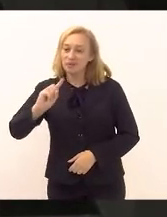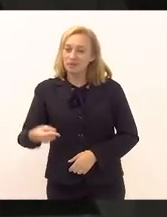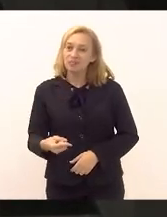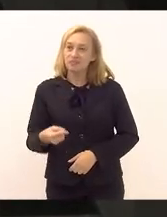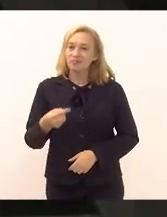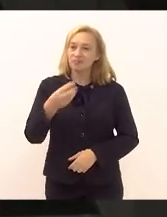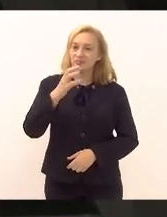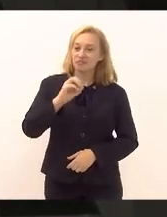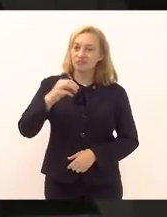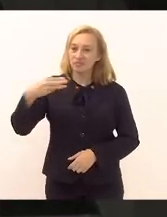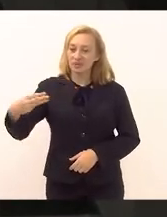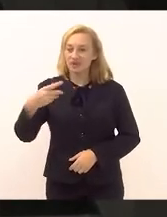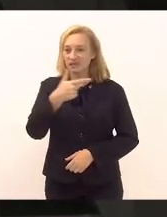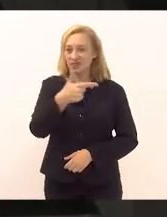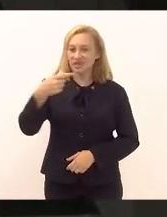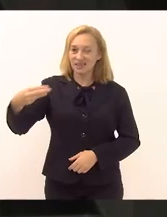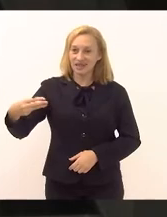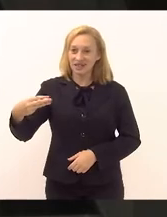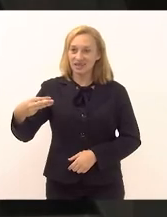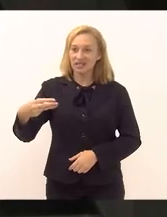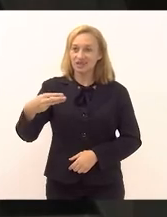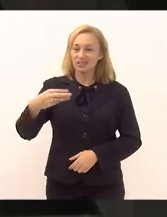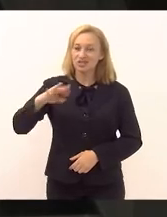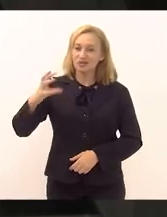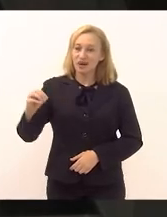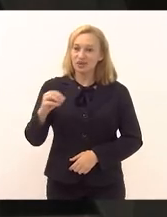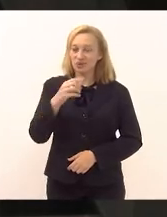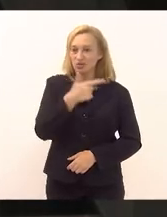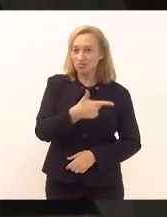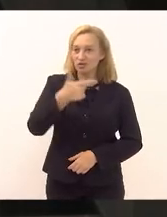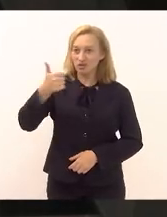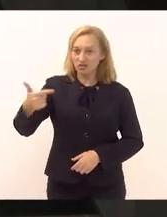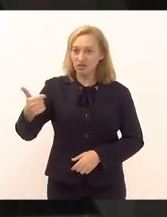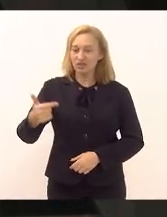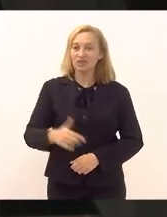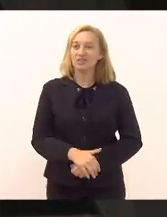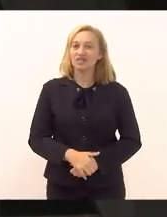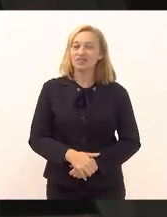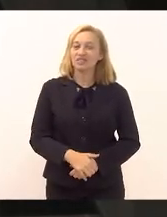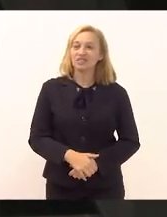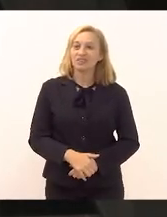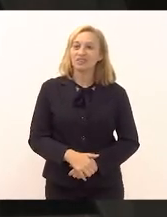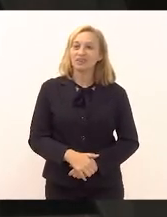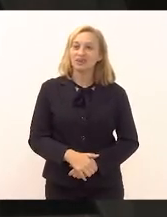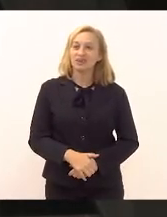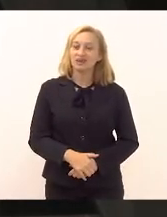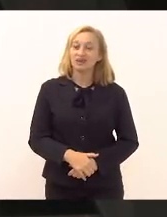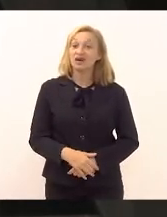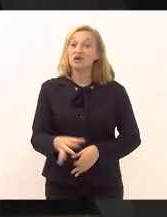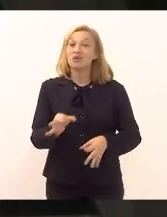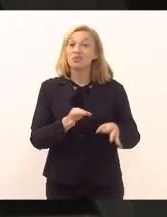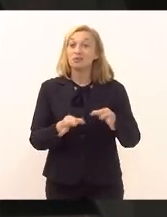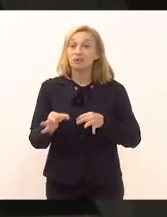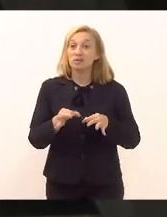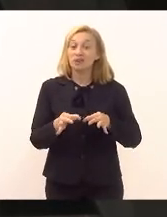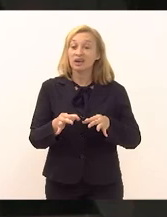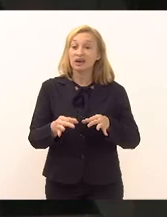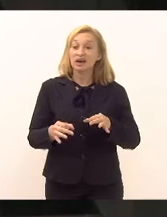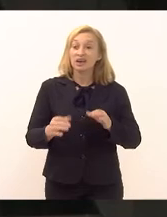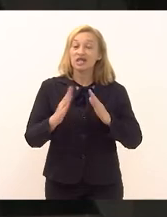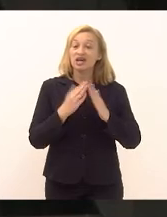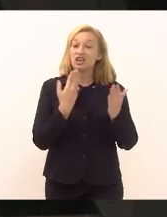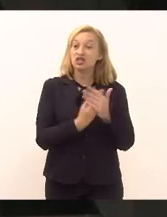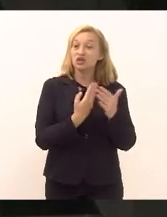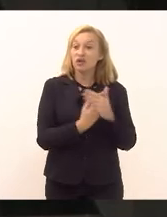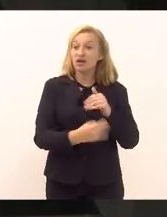48.003, de 23 de março de 2022, que institui o programa Escolas